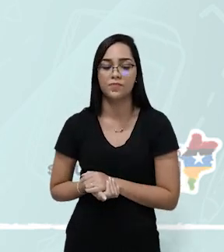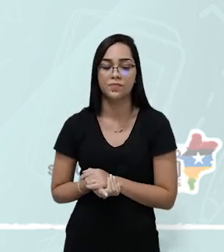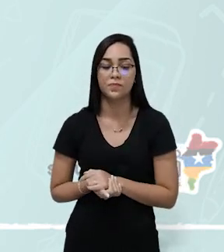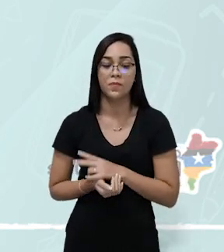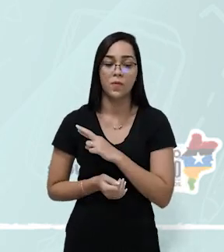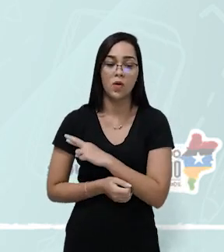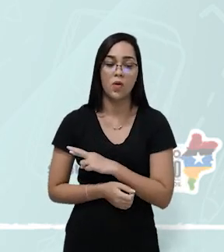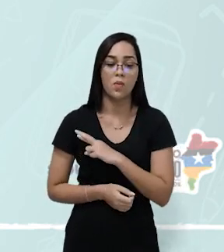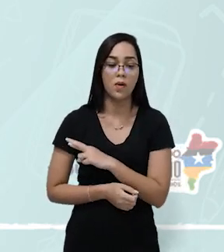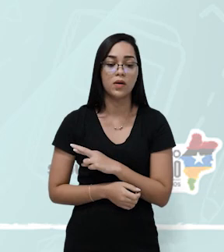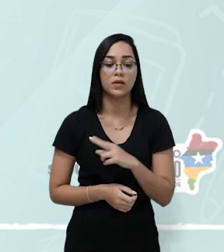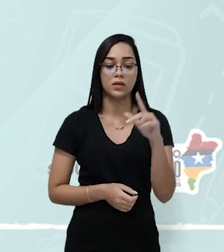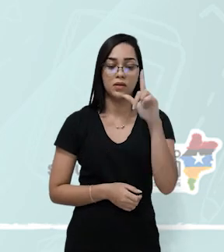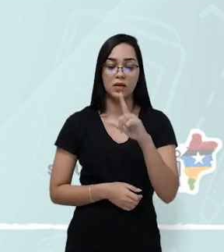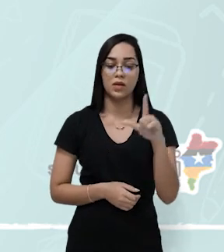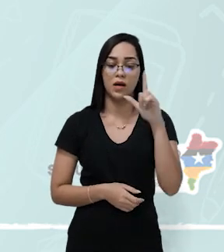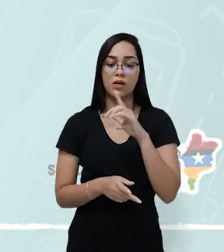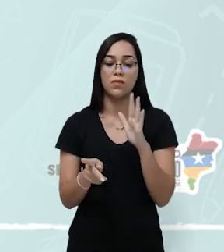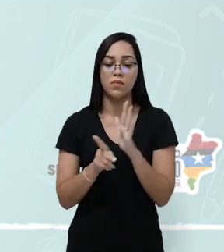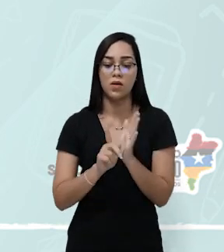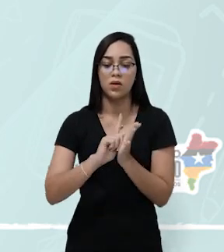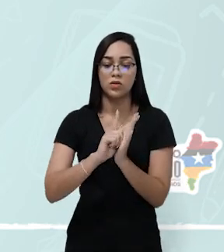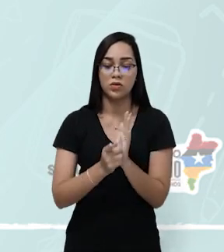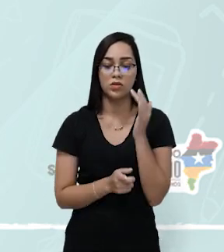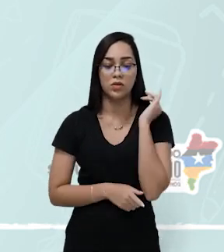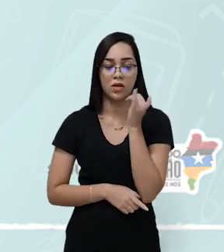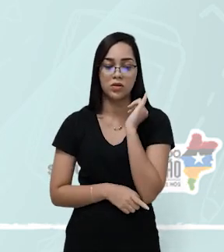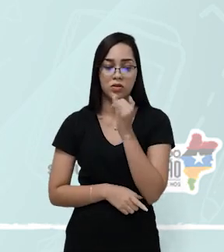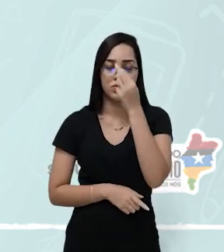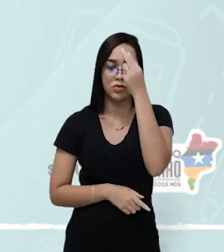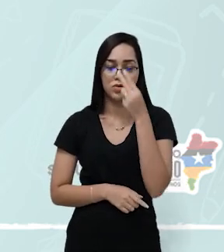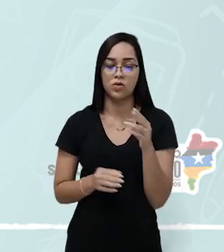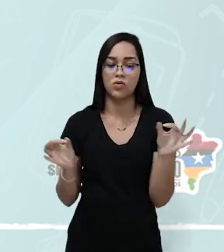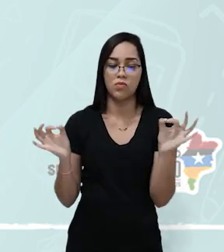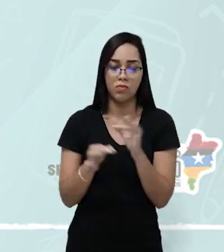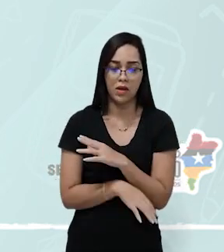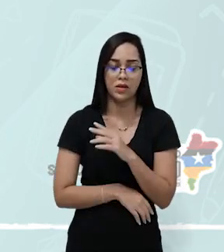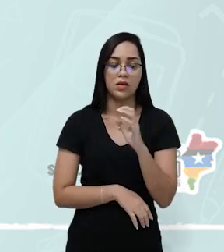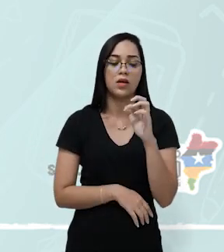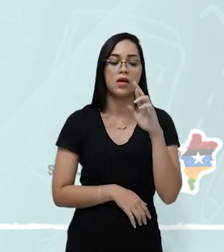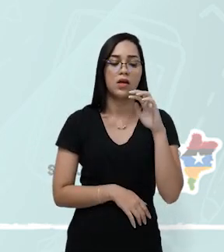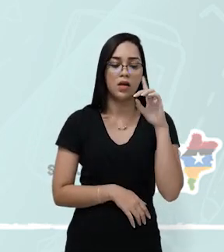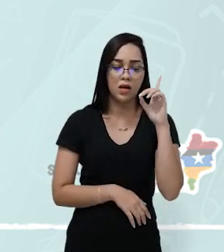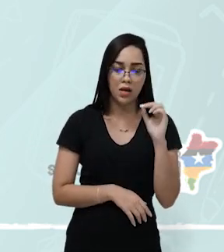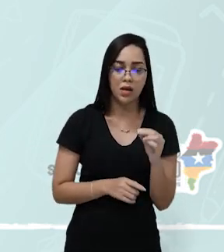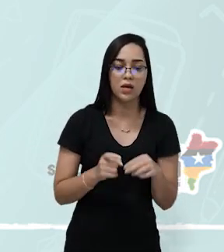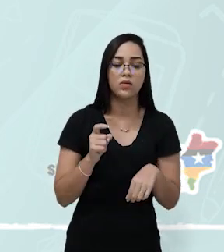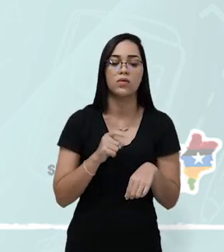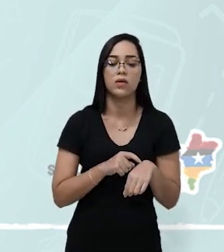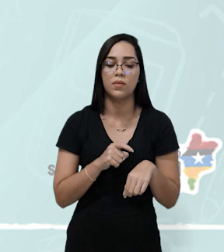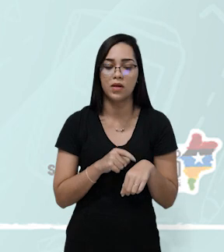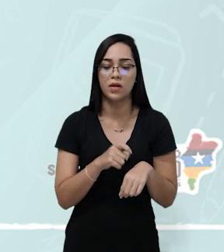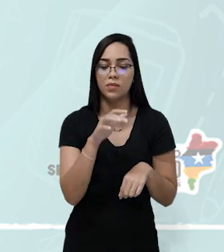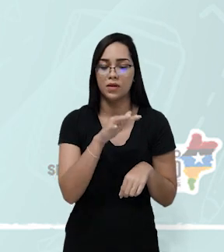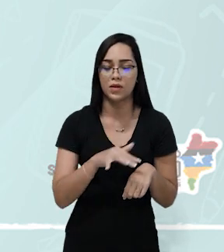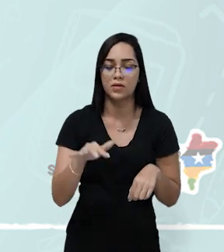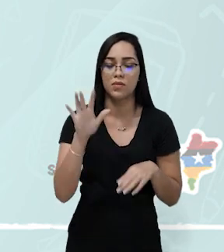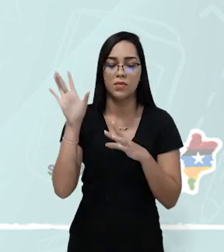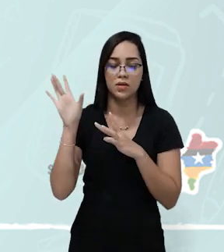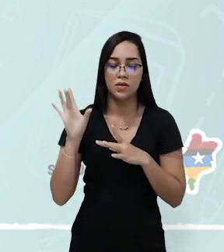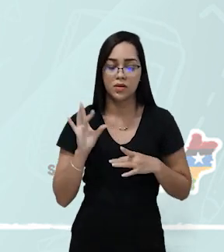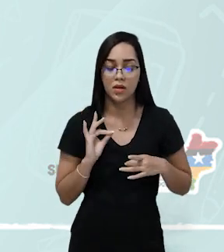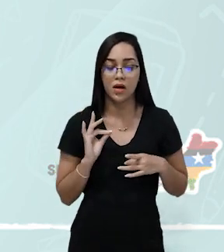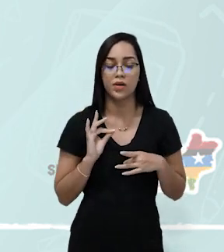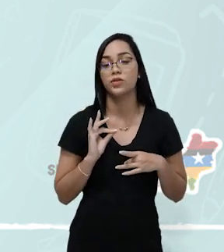O romance é a forma literária pertencente ao gênero narrativo, que é uma história completa com